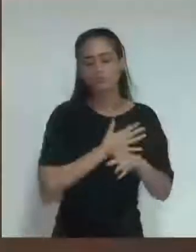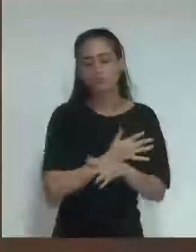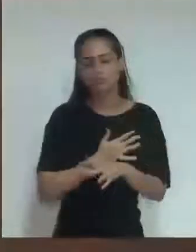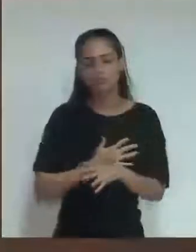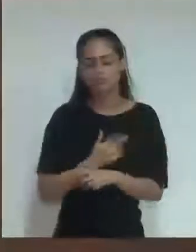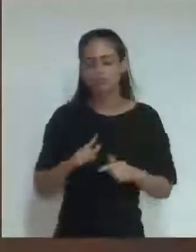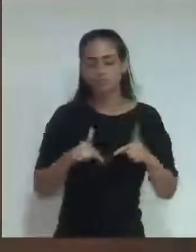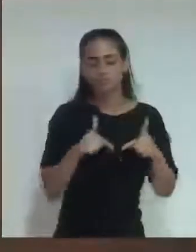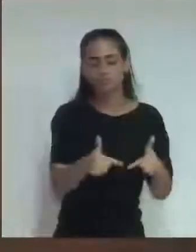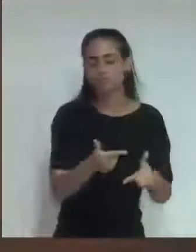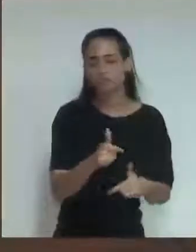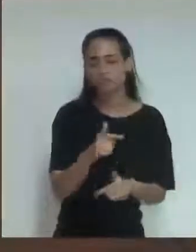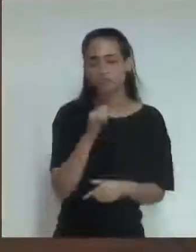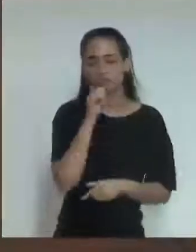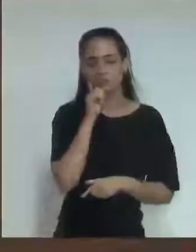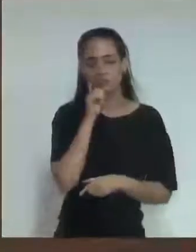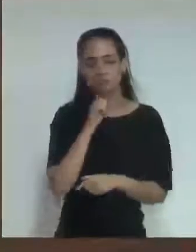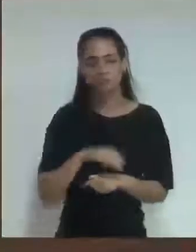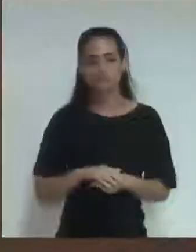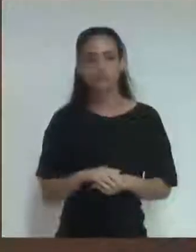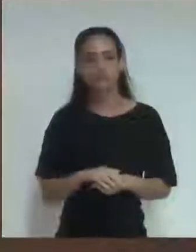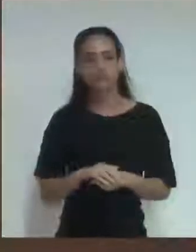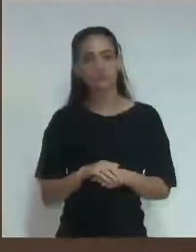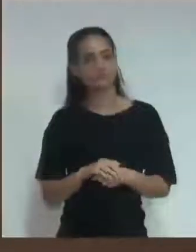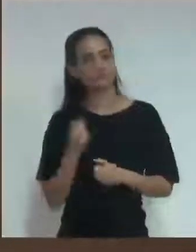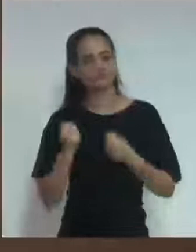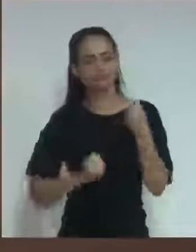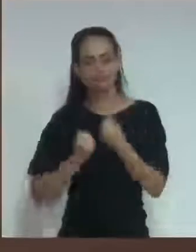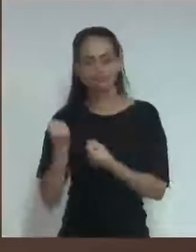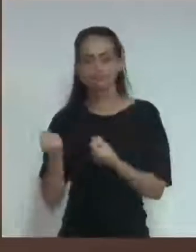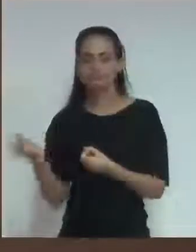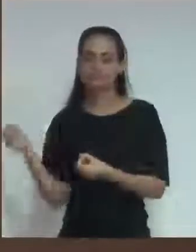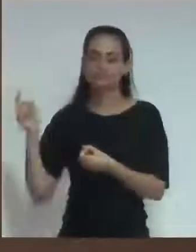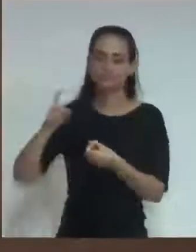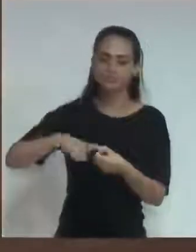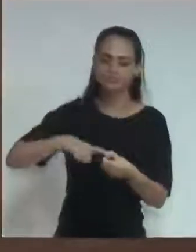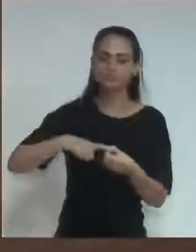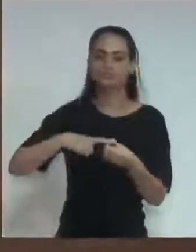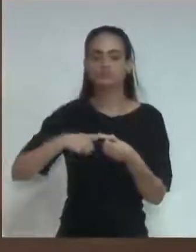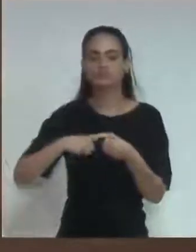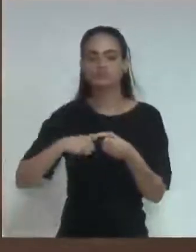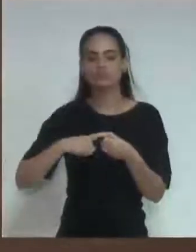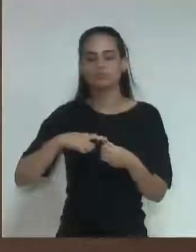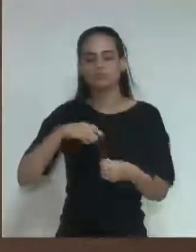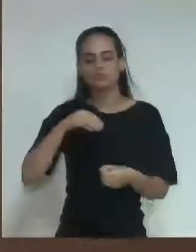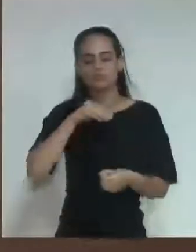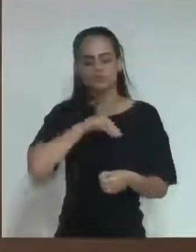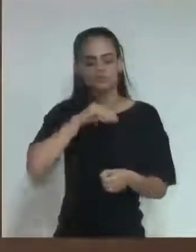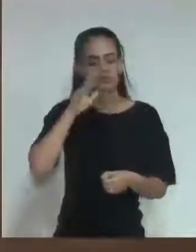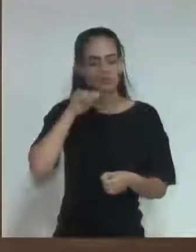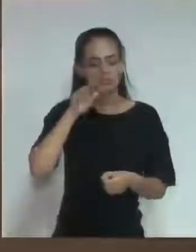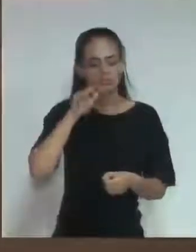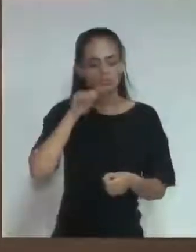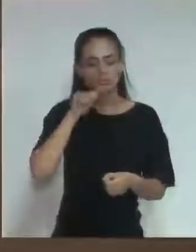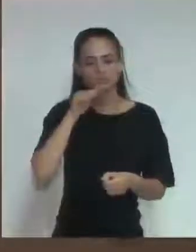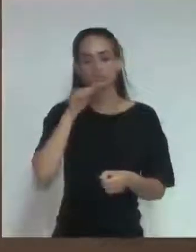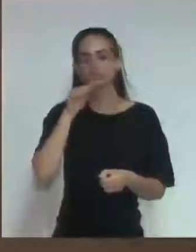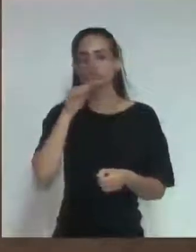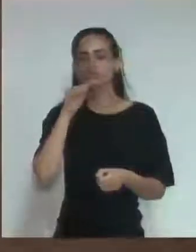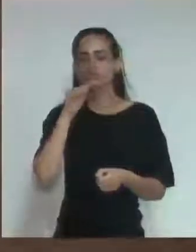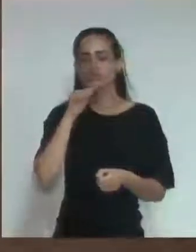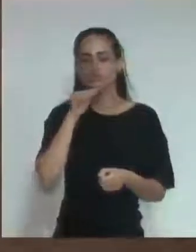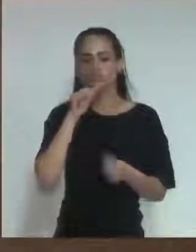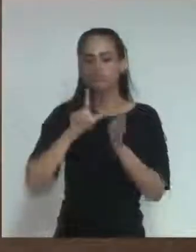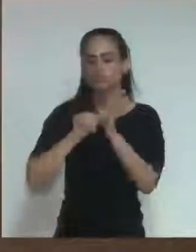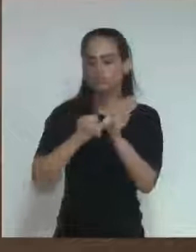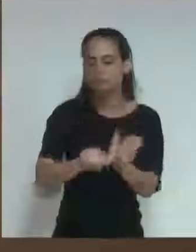houve devolução de prédios, devolução de carros, congelamento de salários, mas isso talvez pudesse ser feito há mais